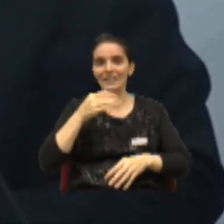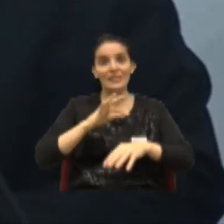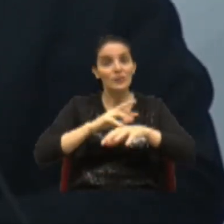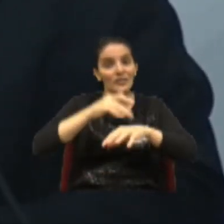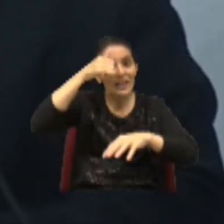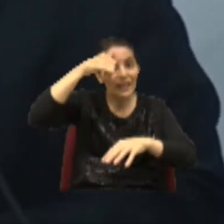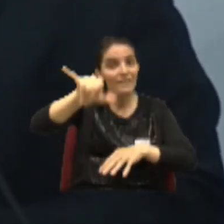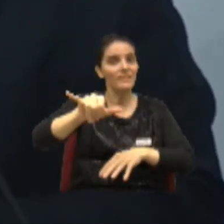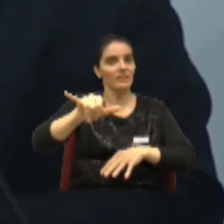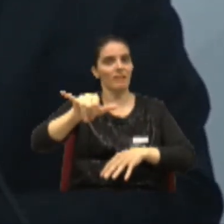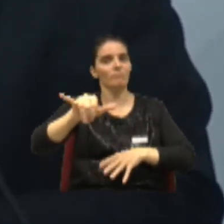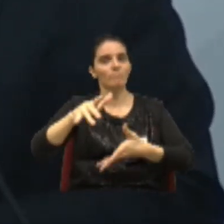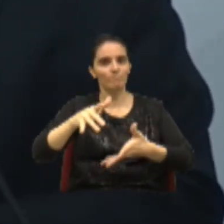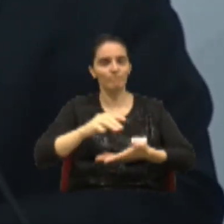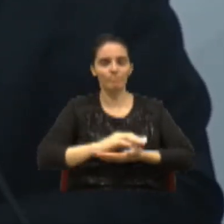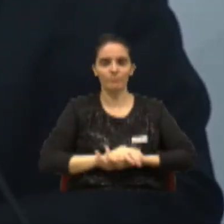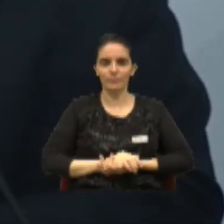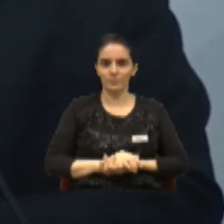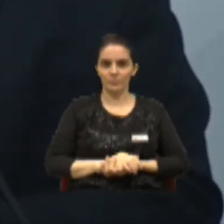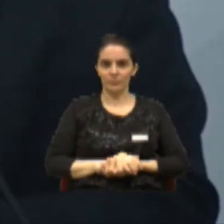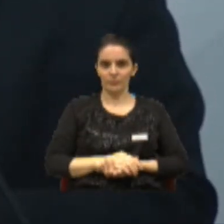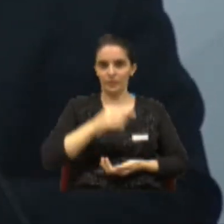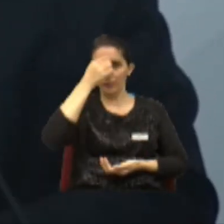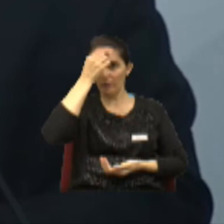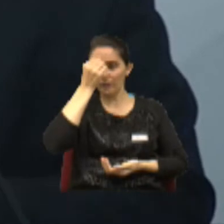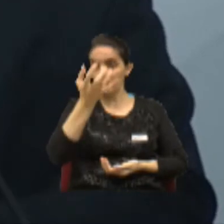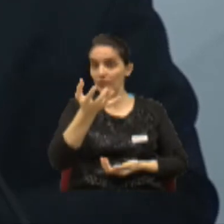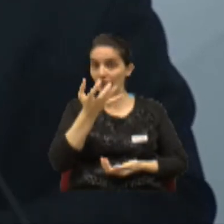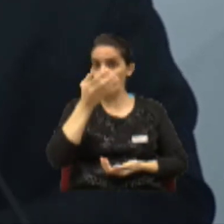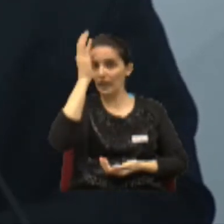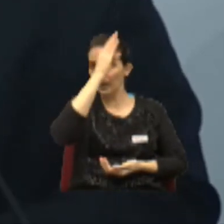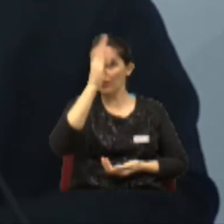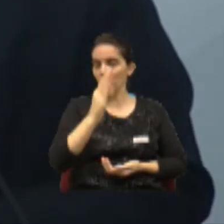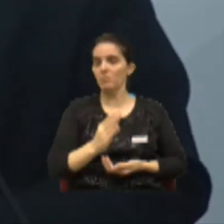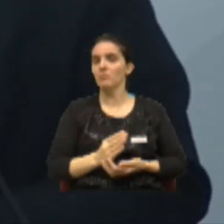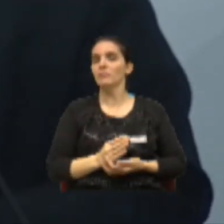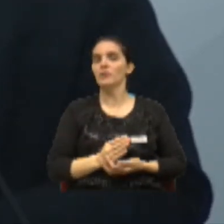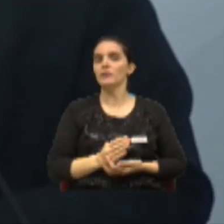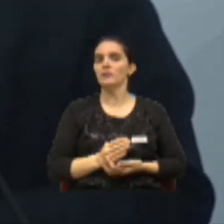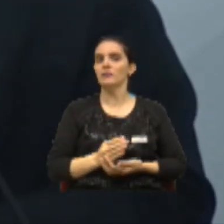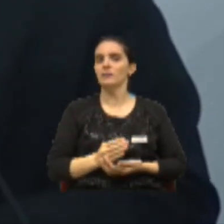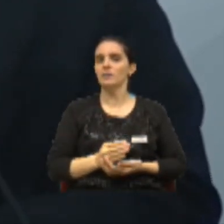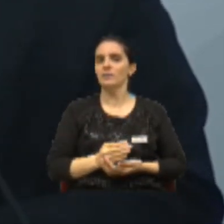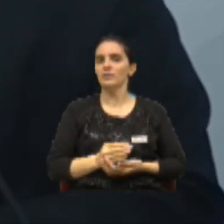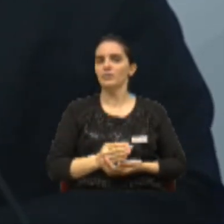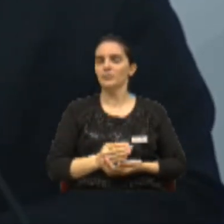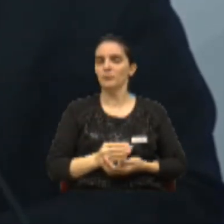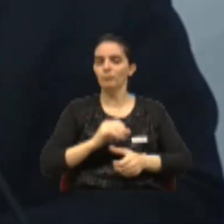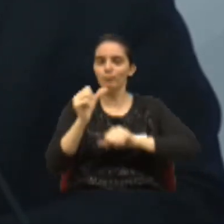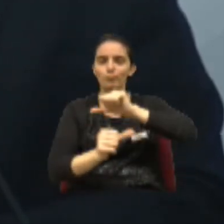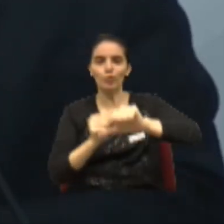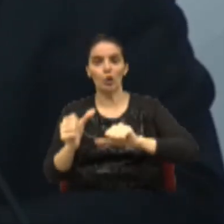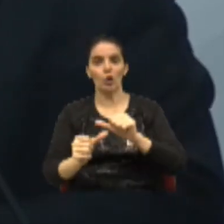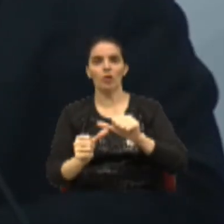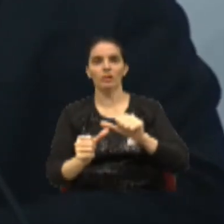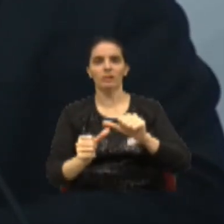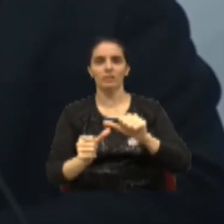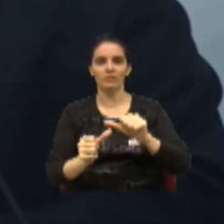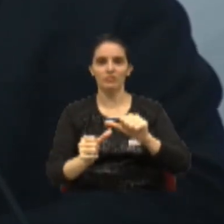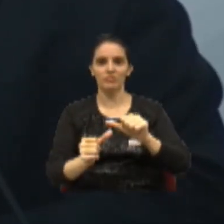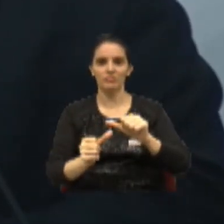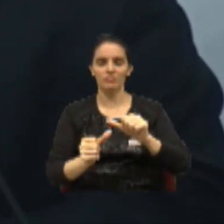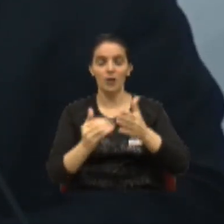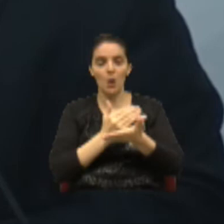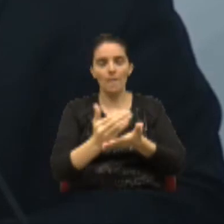senhor não está falando para ressaltar os outros países, não. O senhor quer que o Brasil se torne um país de primeiro mundo, principalmente na área da